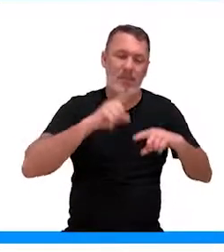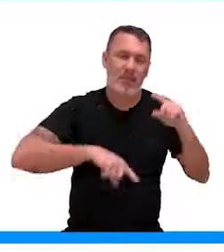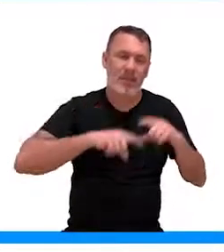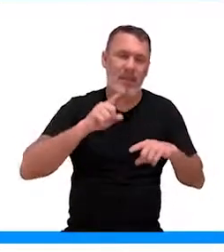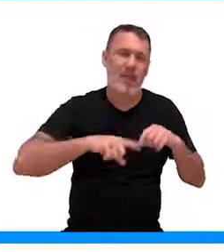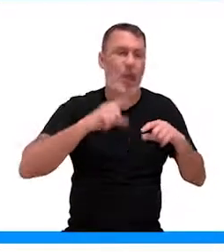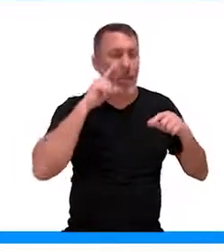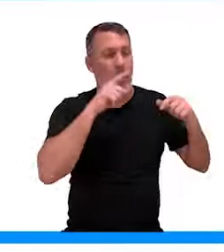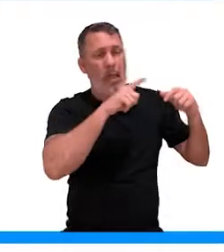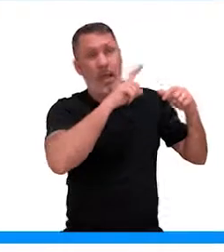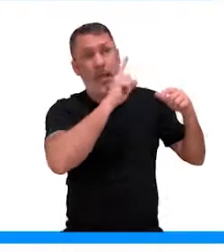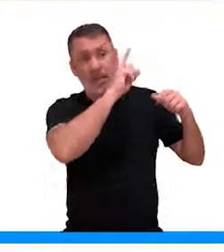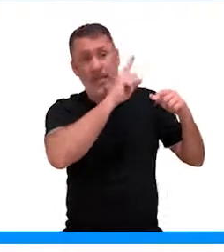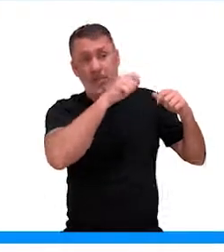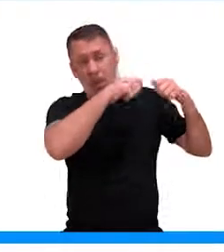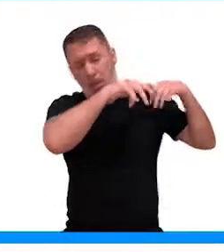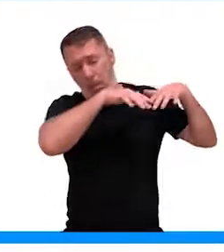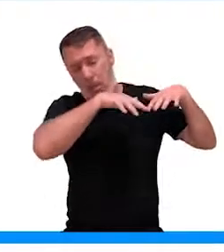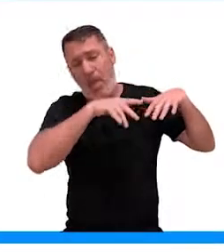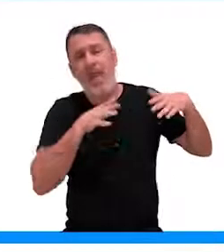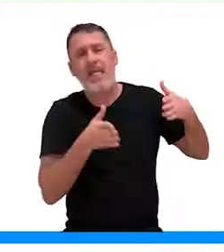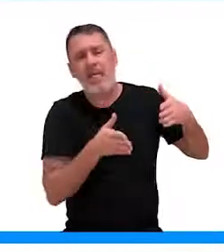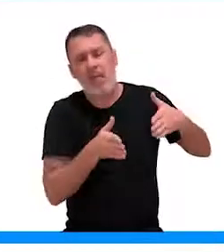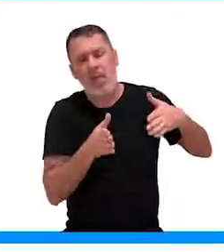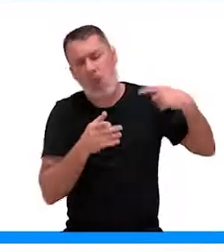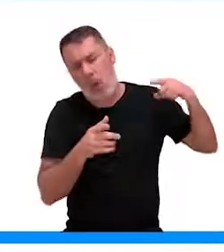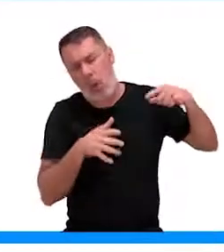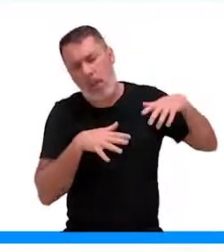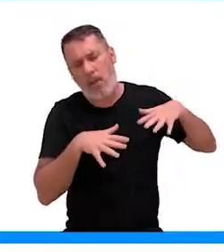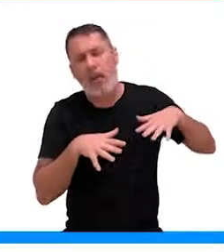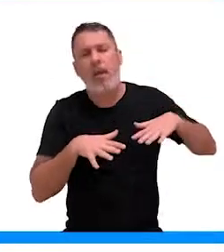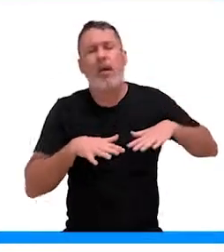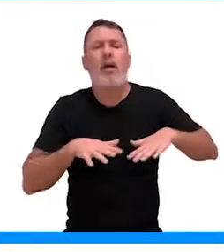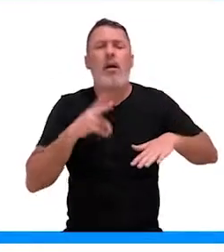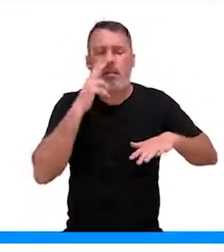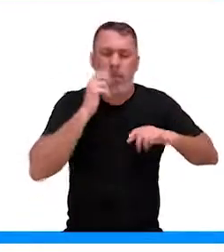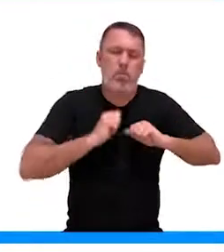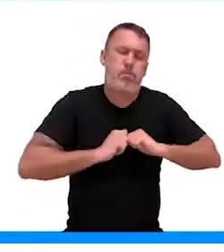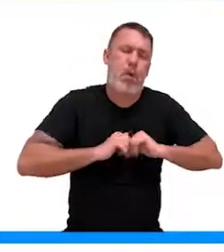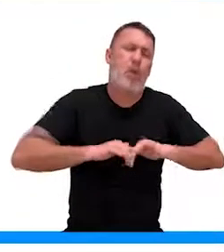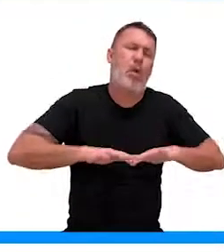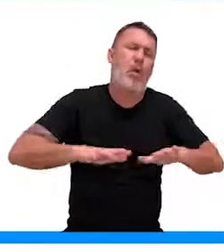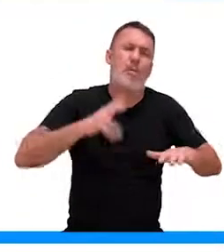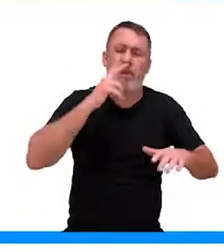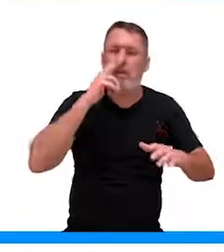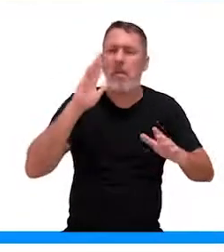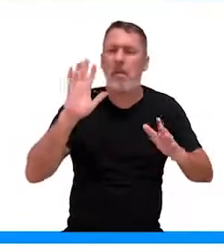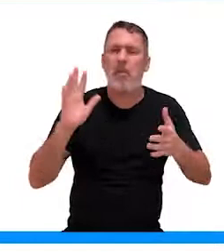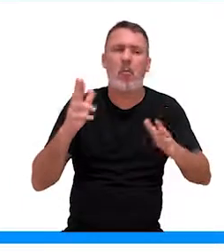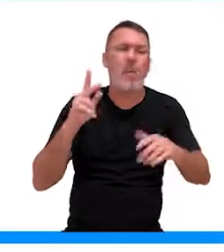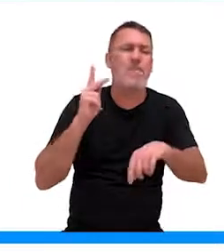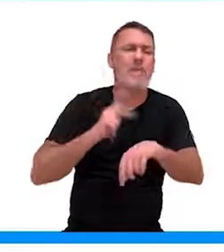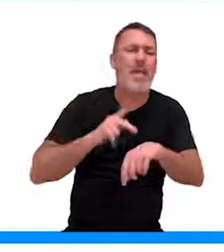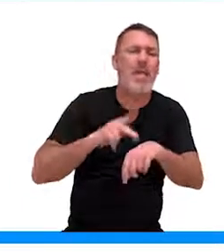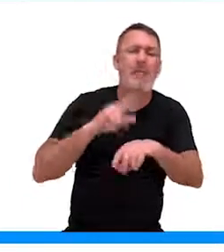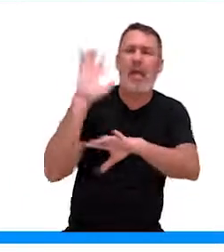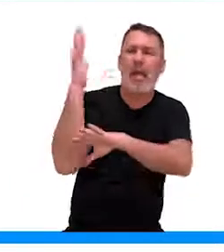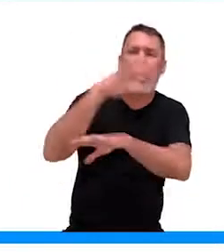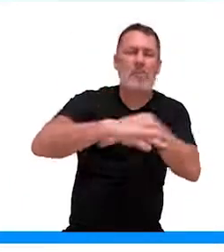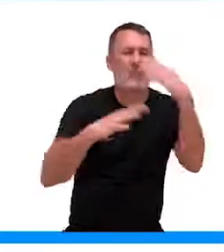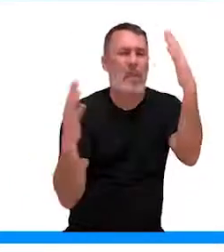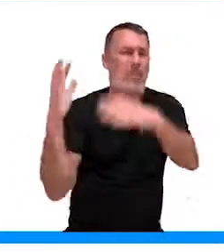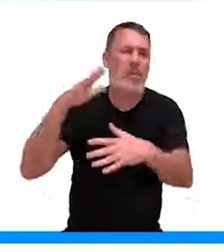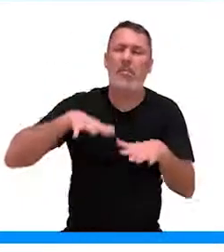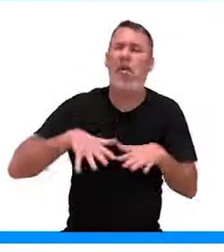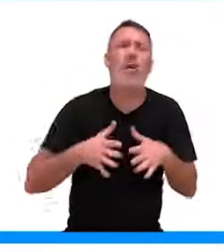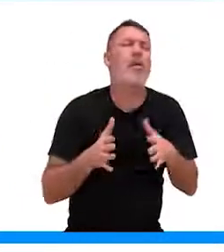material sedimentar. Do meio de transição orográfica, desses médios cursos que nós temos muitos rios planáuticos,